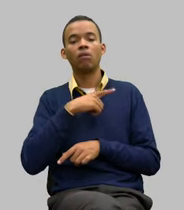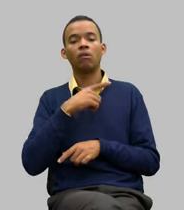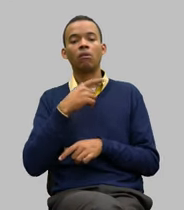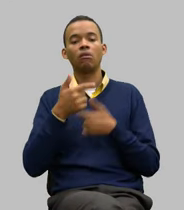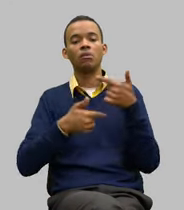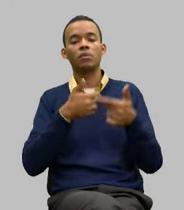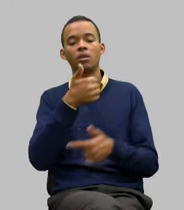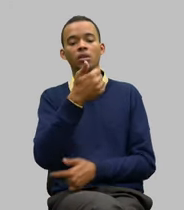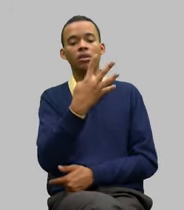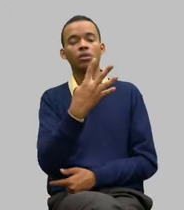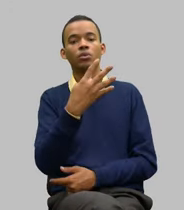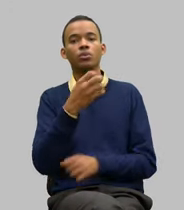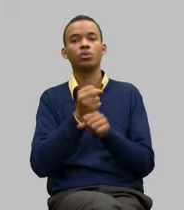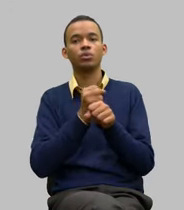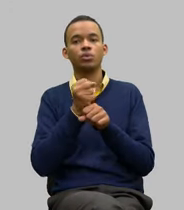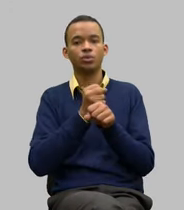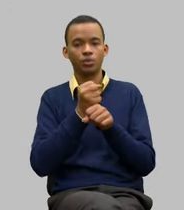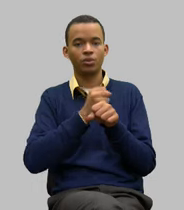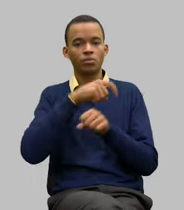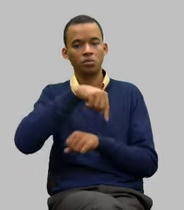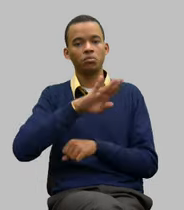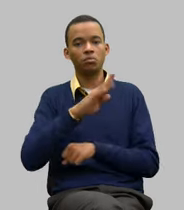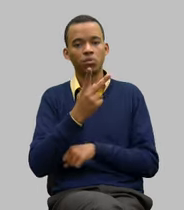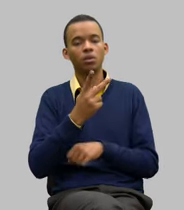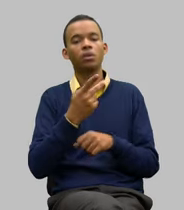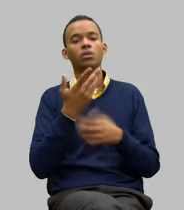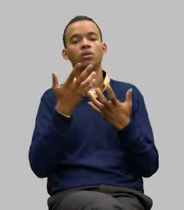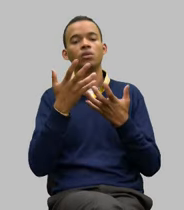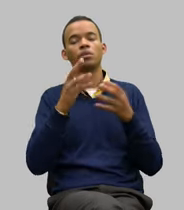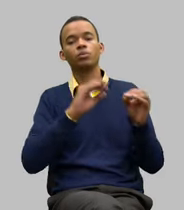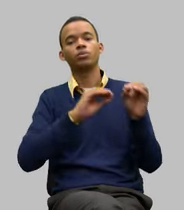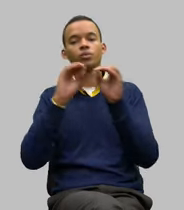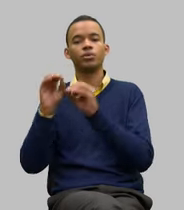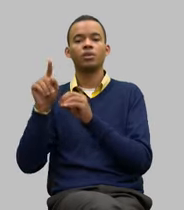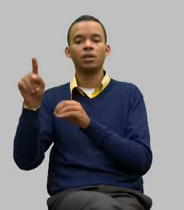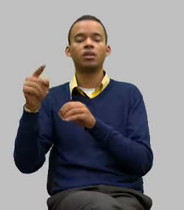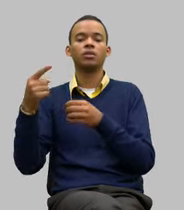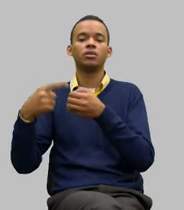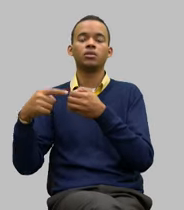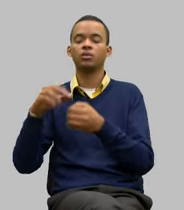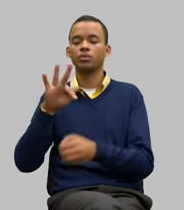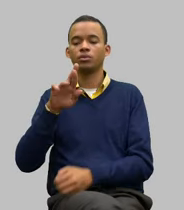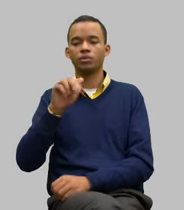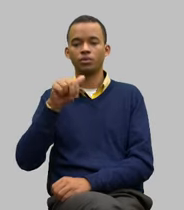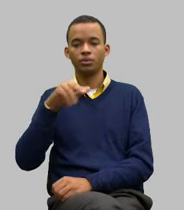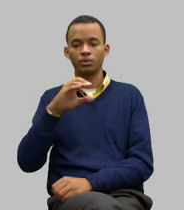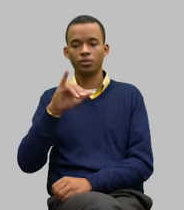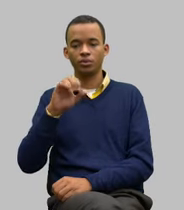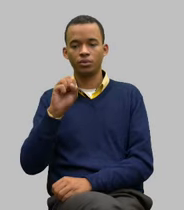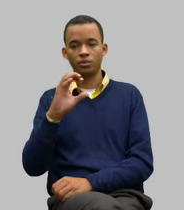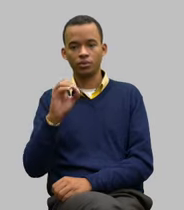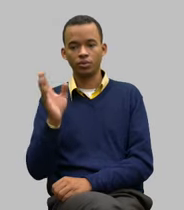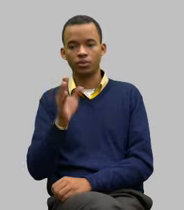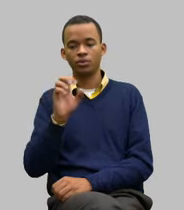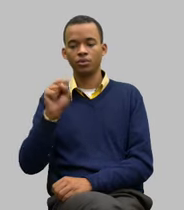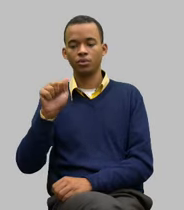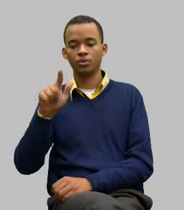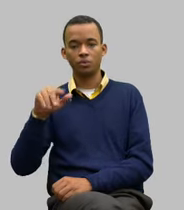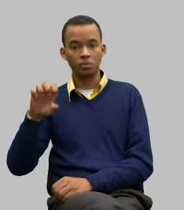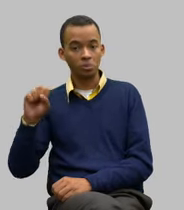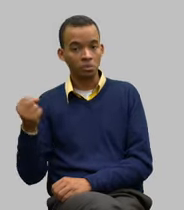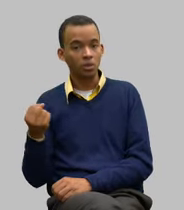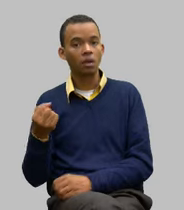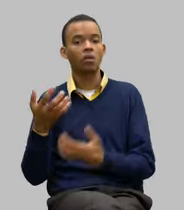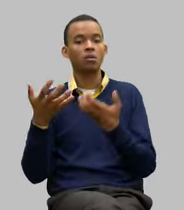transferência para francar é justo sim por que que é justo porque ela tem 14 anos é quase a metade da carreira dela que ela tá aqui querendo